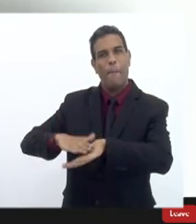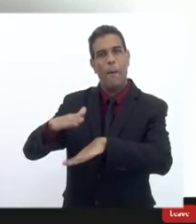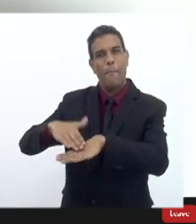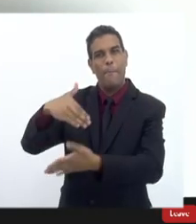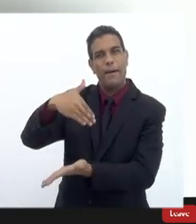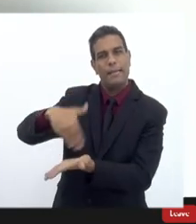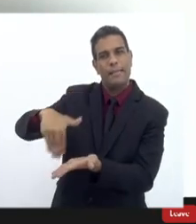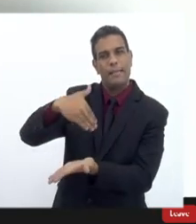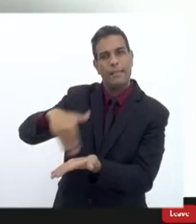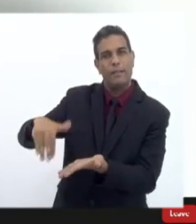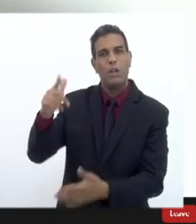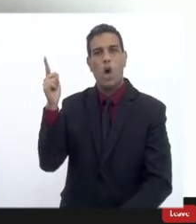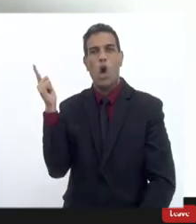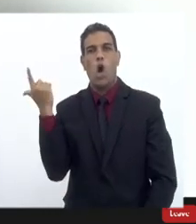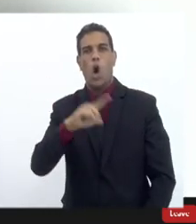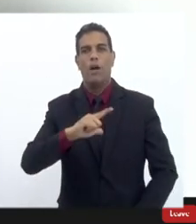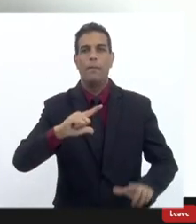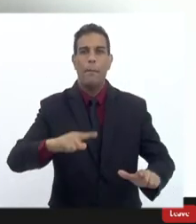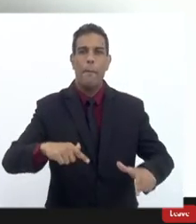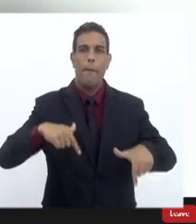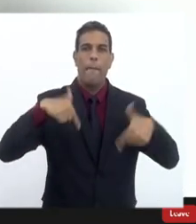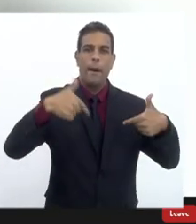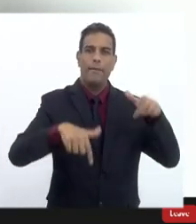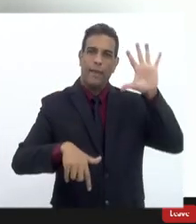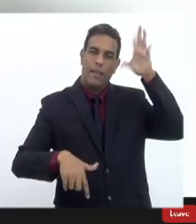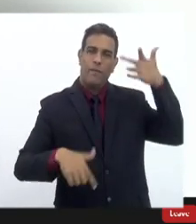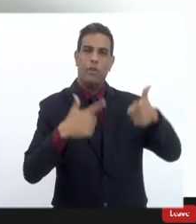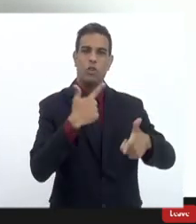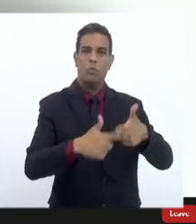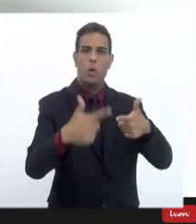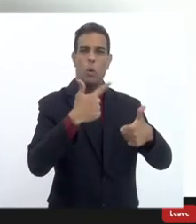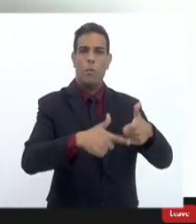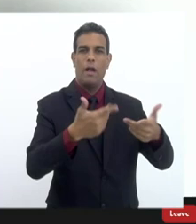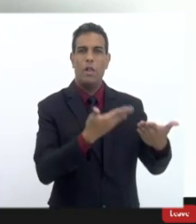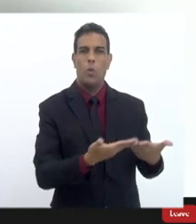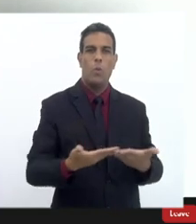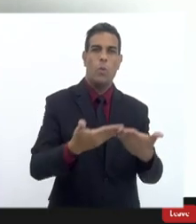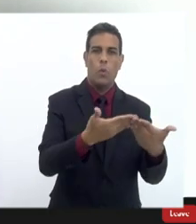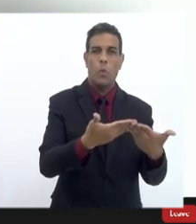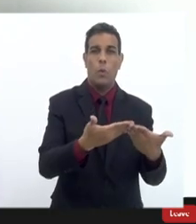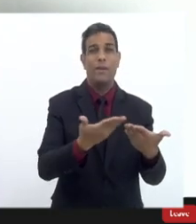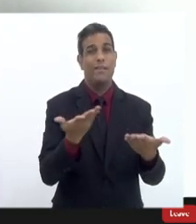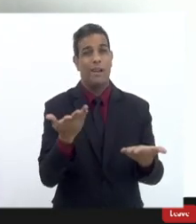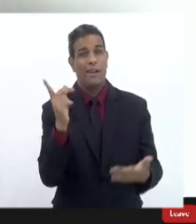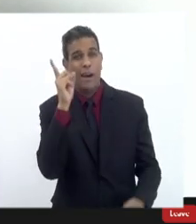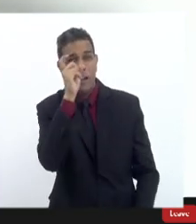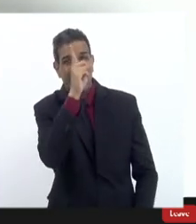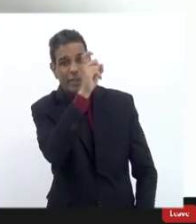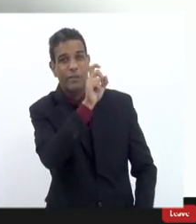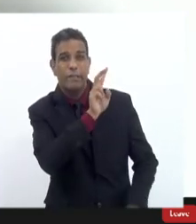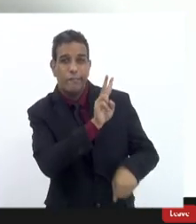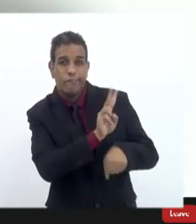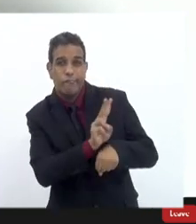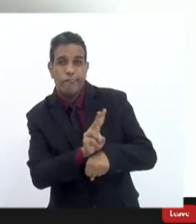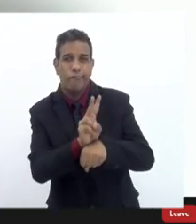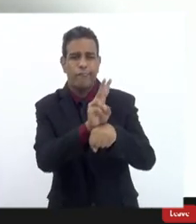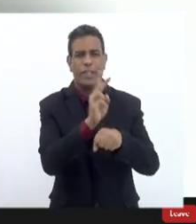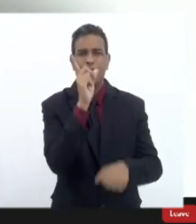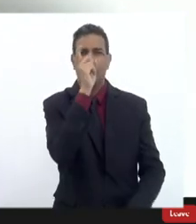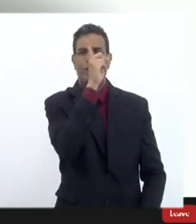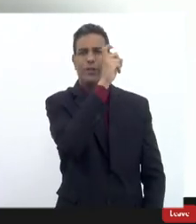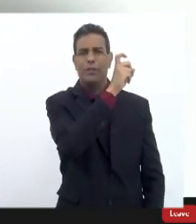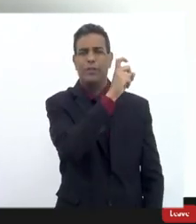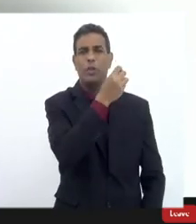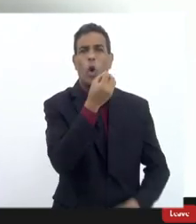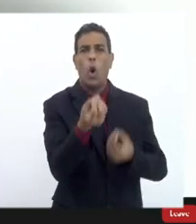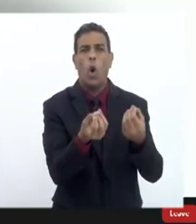enfrentar esses apontamentos que foram destacados pelo relatório. É muito difícil a fiscalização dessas unidades,